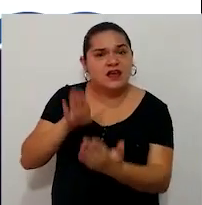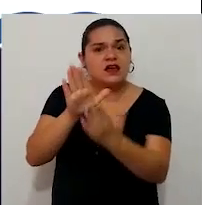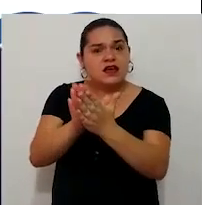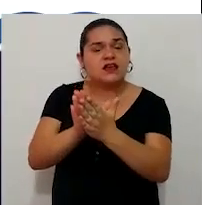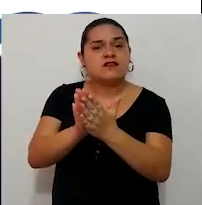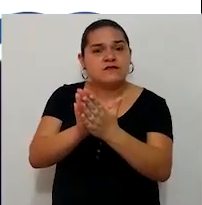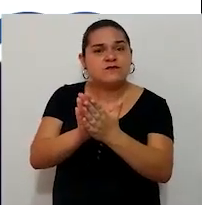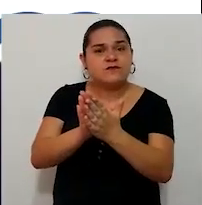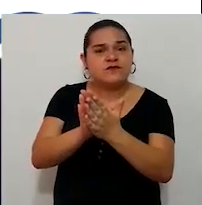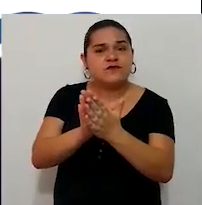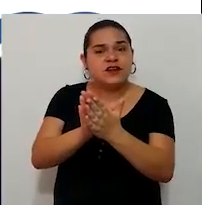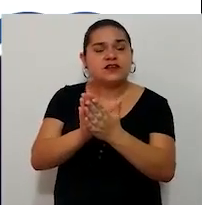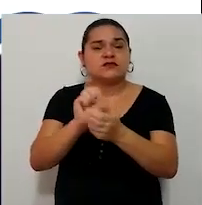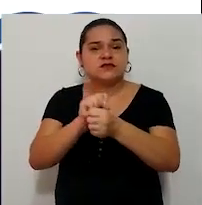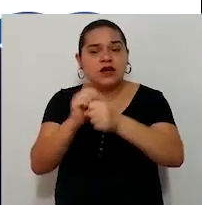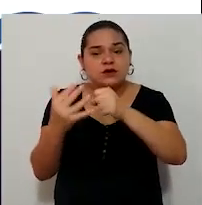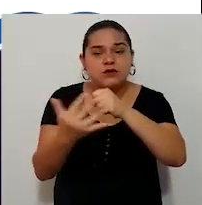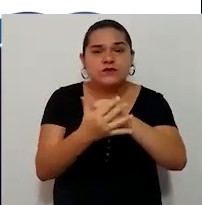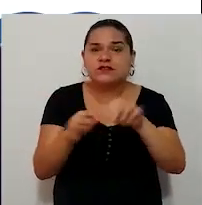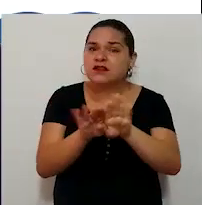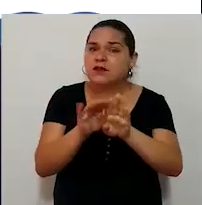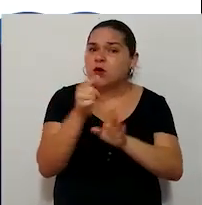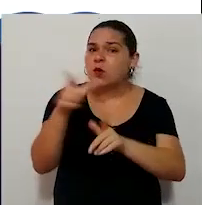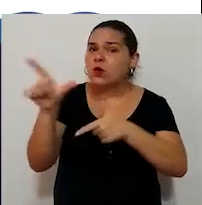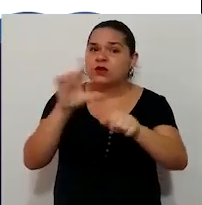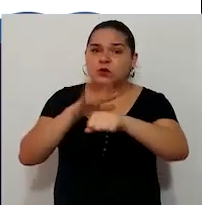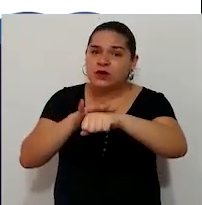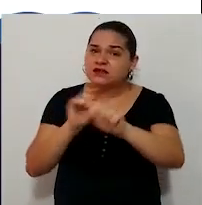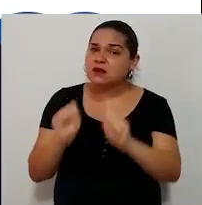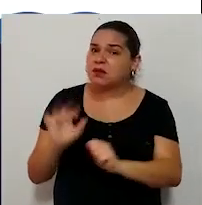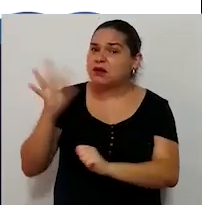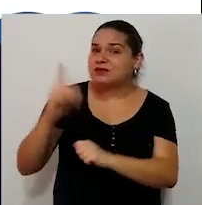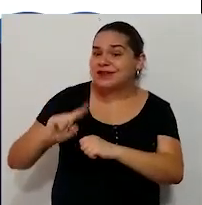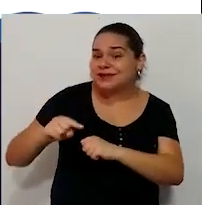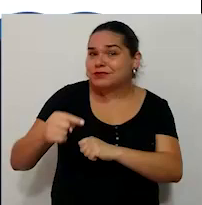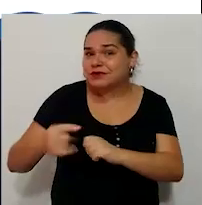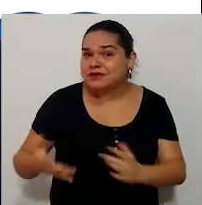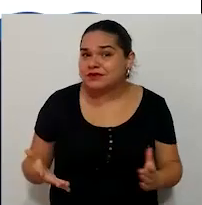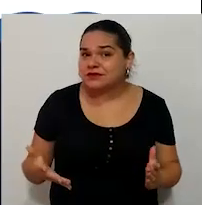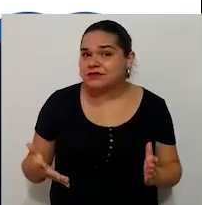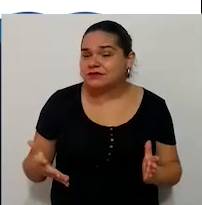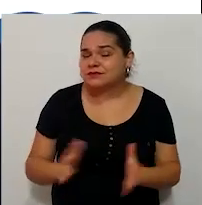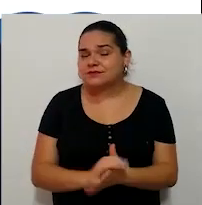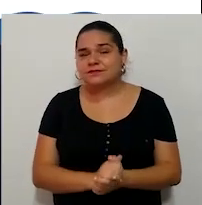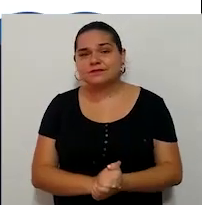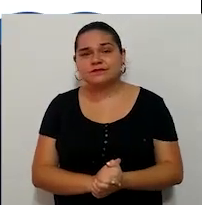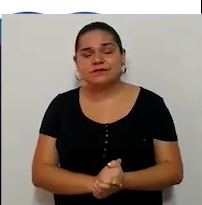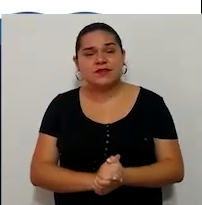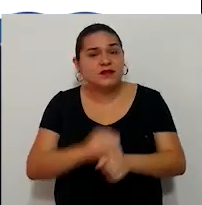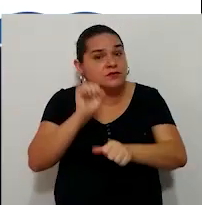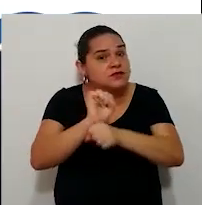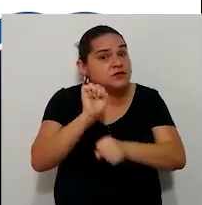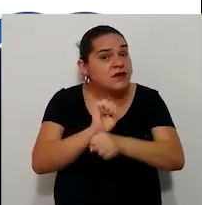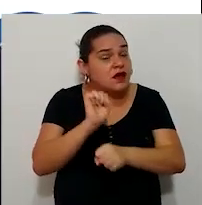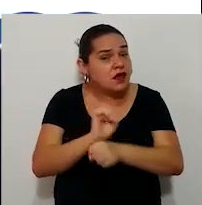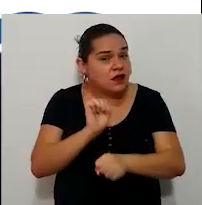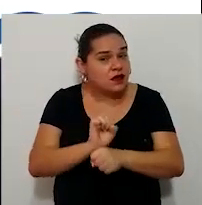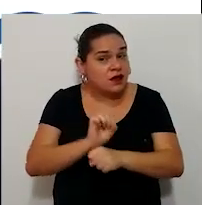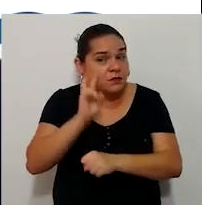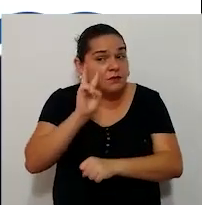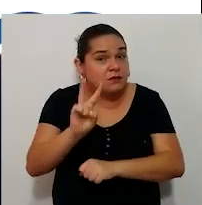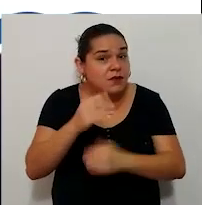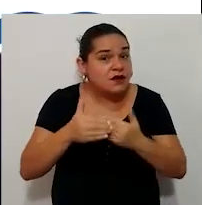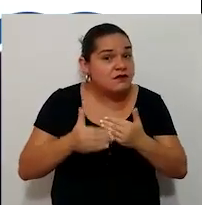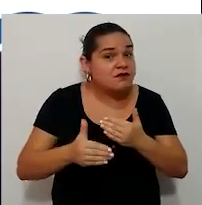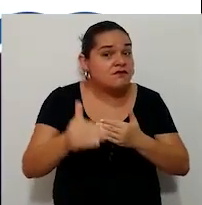e de outros vírus que poderão vir na sequência. Vamos aguardar para sabermos qual é